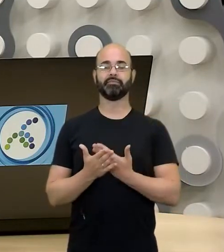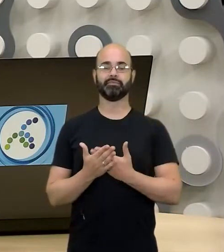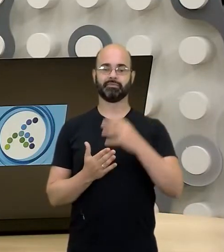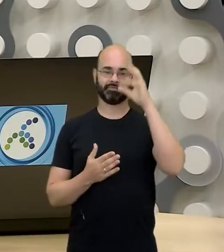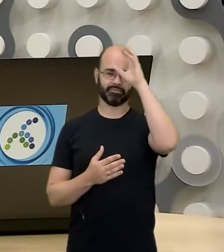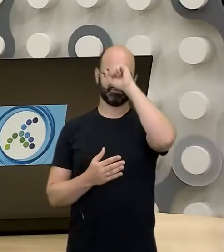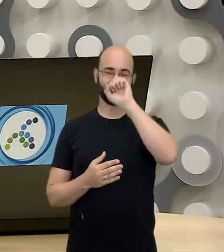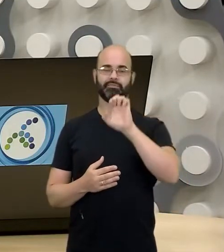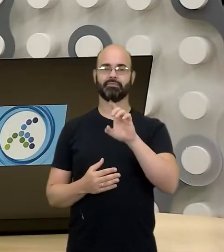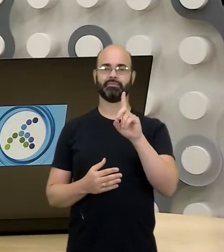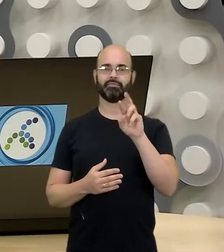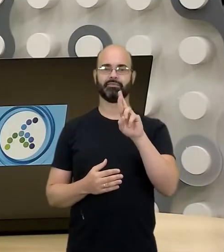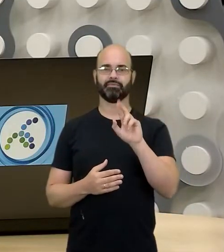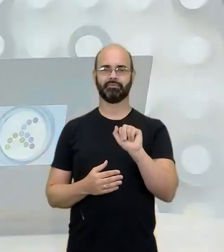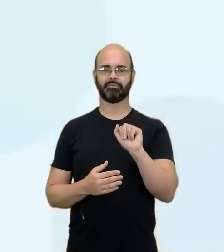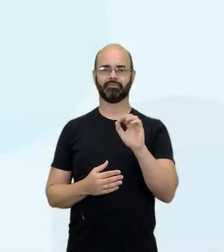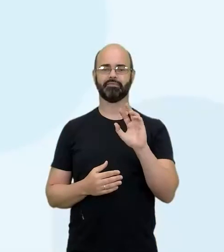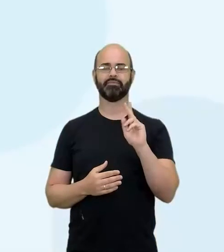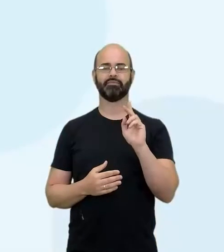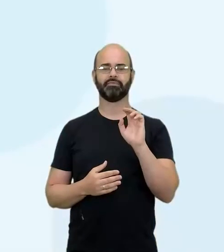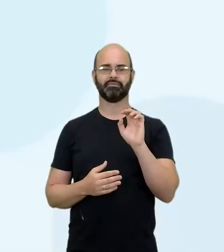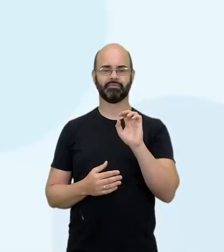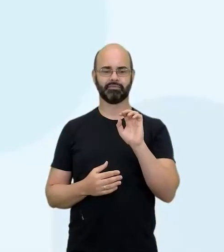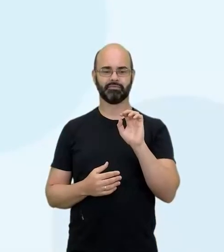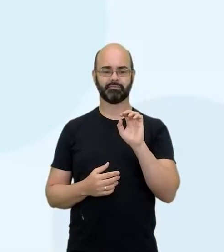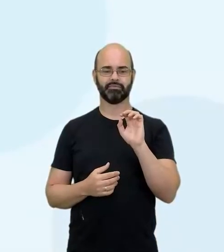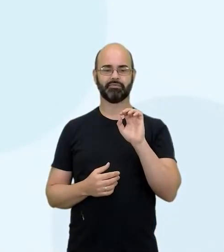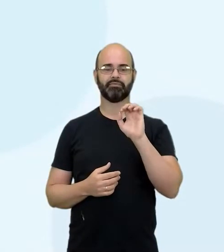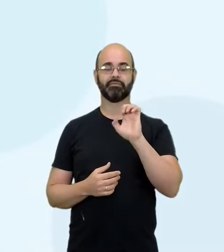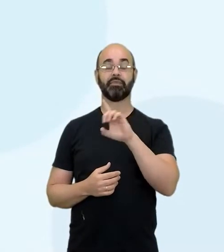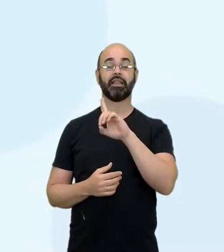Edda, né? O que é a Edda? A Edda é onde estão